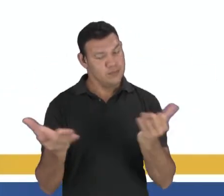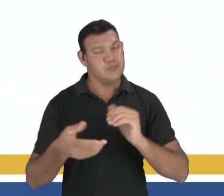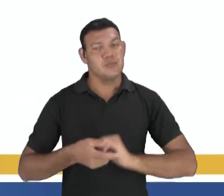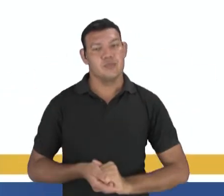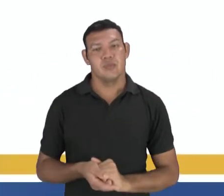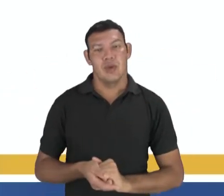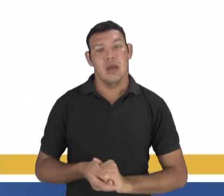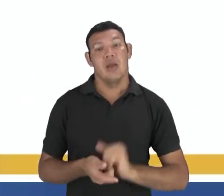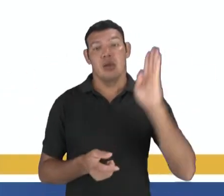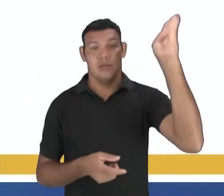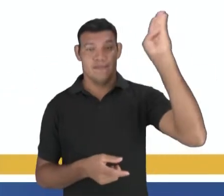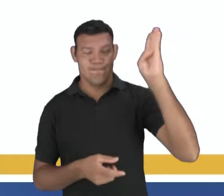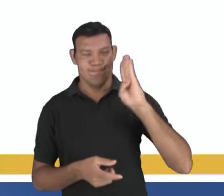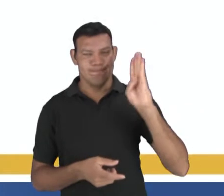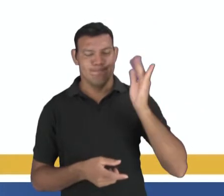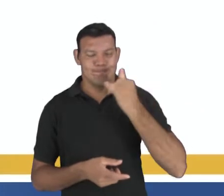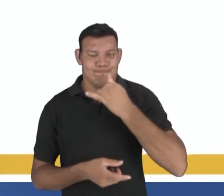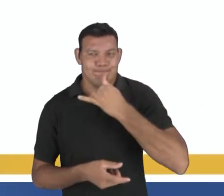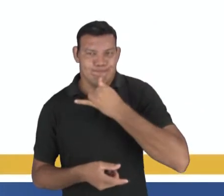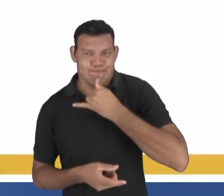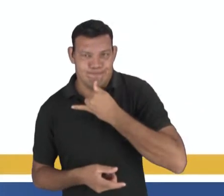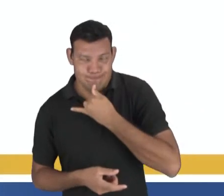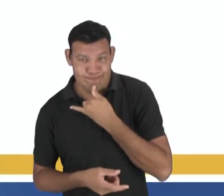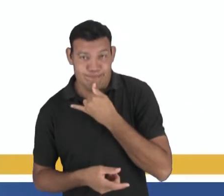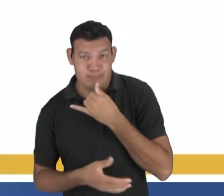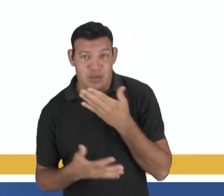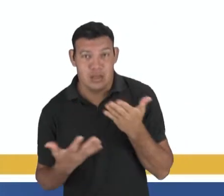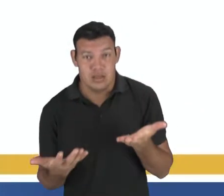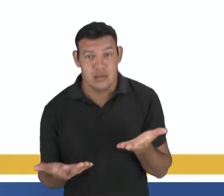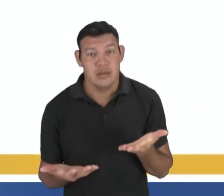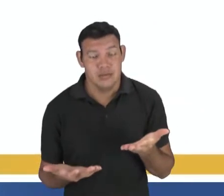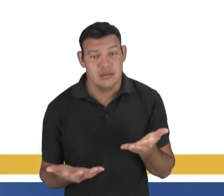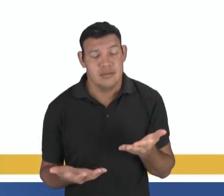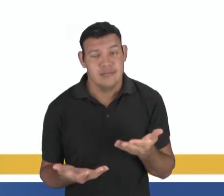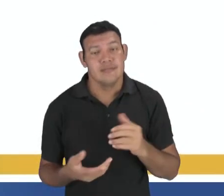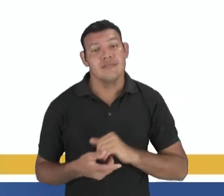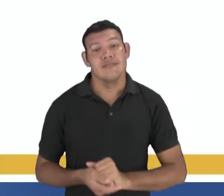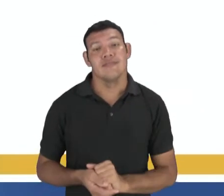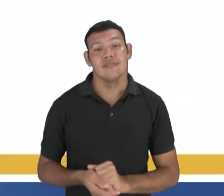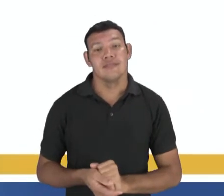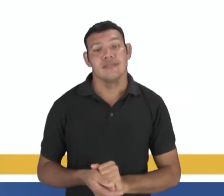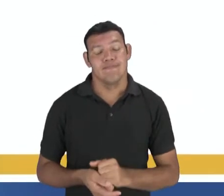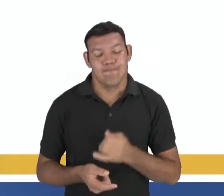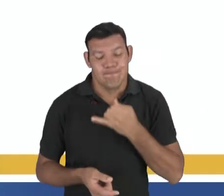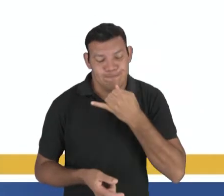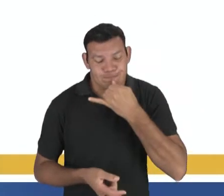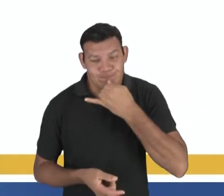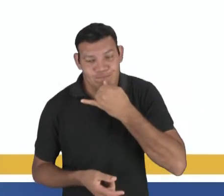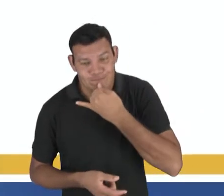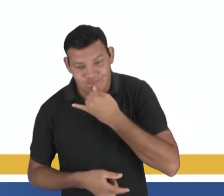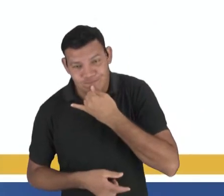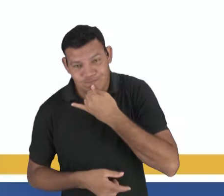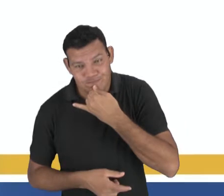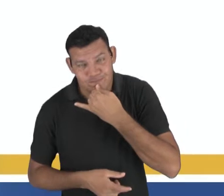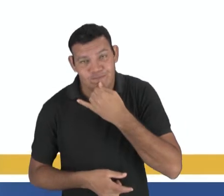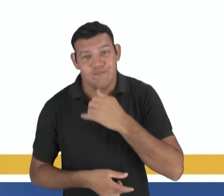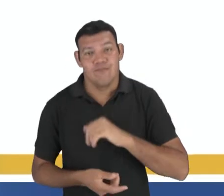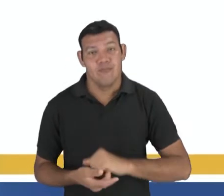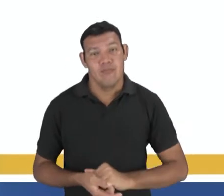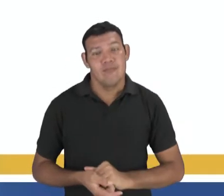O fato é que no Brasil, infelizmente, pessoal, digo com muito pesar,